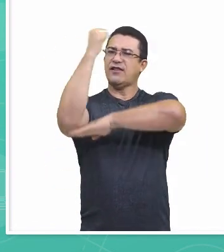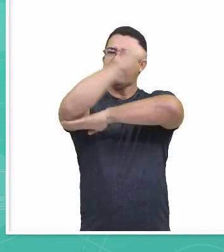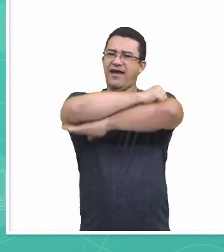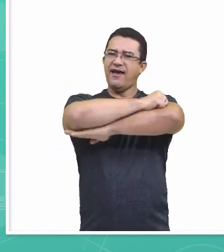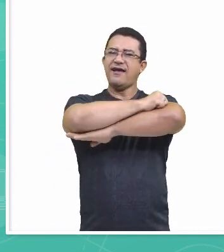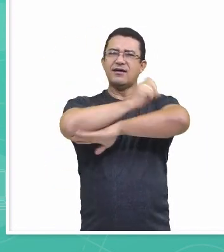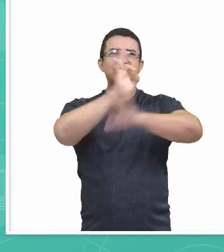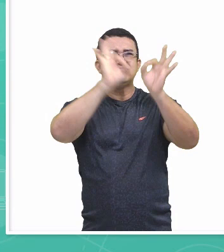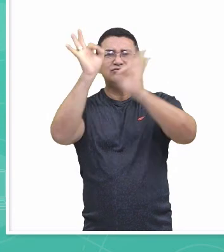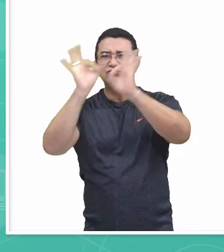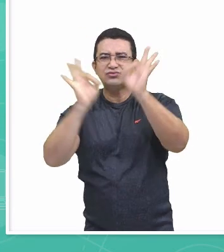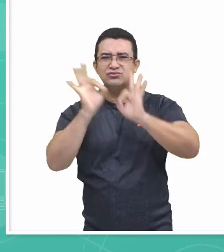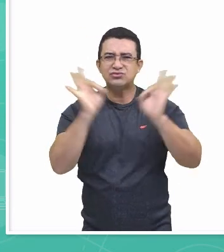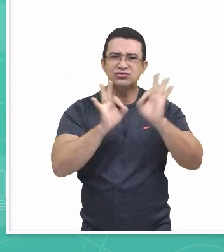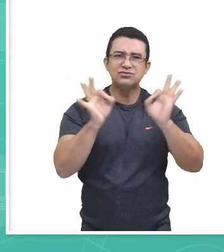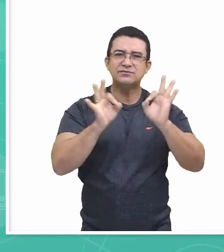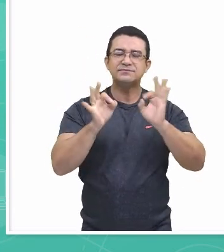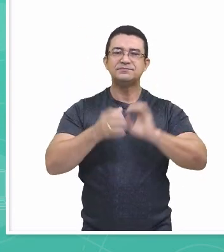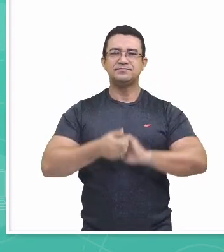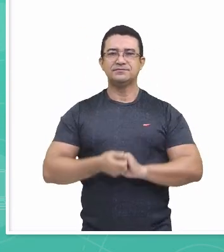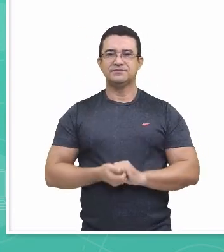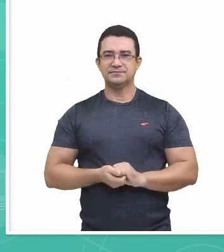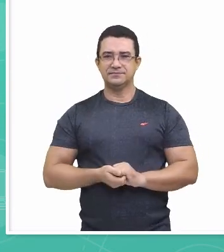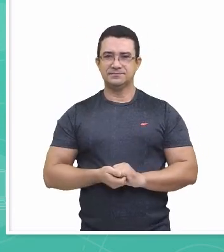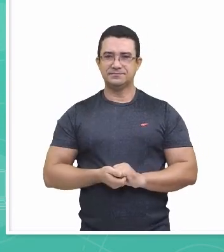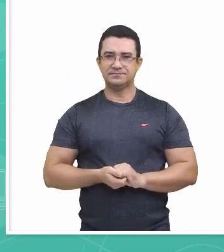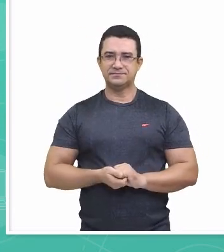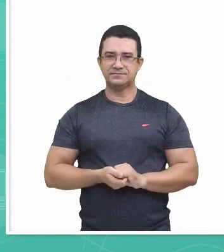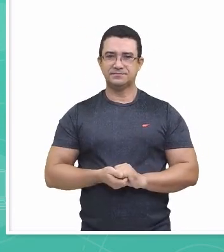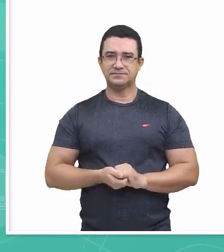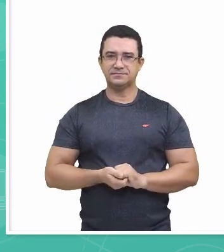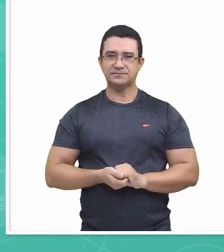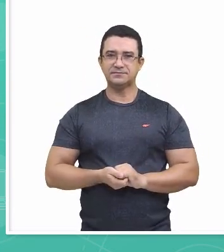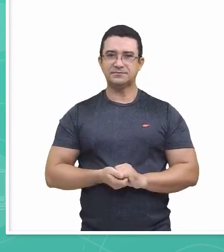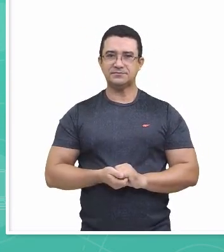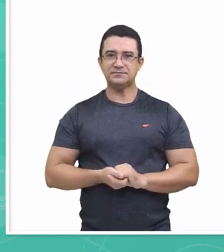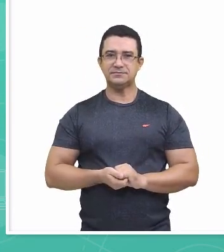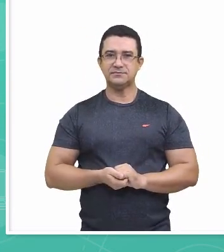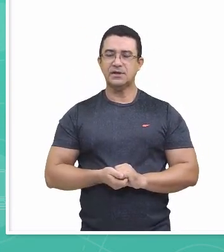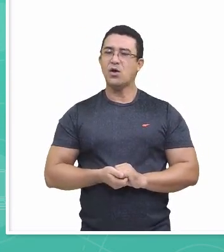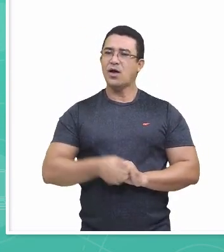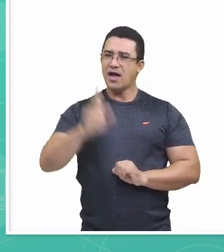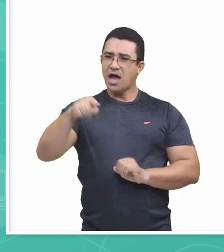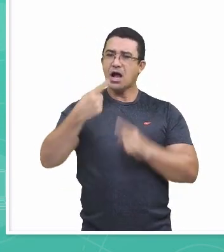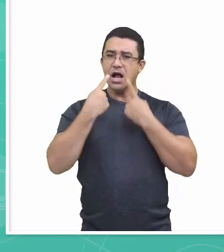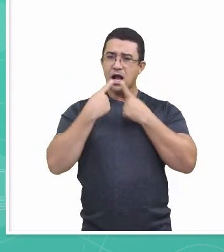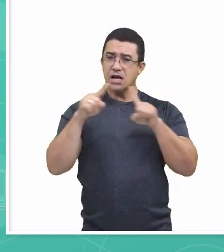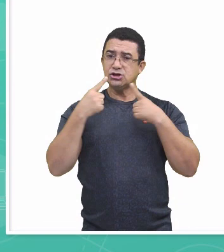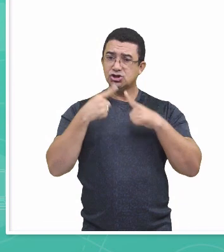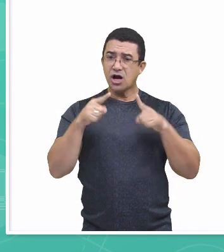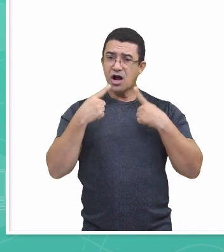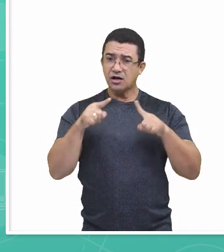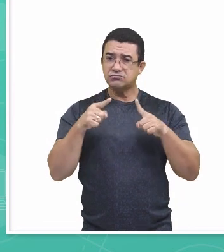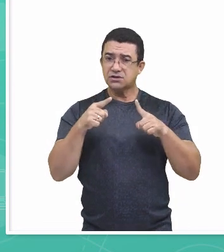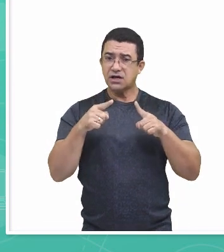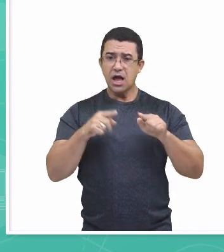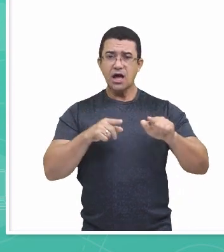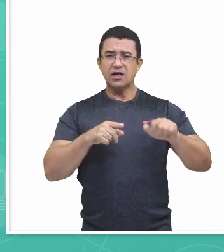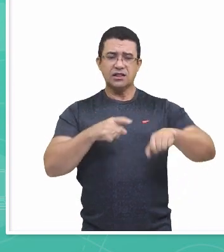né? Então, fazendo uma crítica aí aos nossos tempos modernos de trabalho, correria e tudo